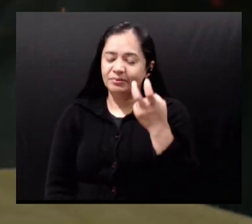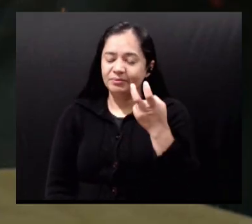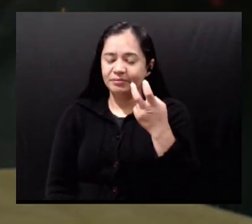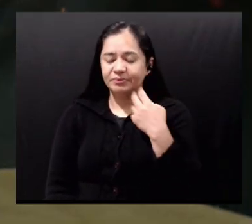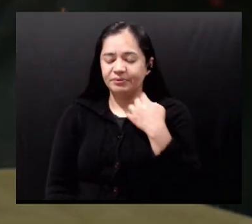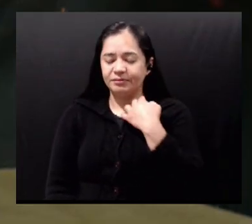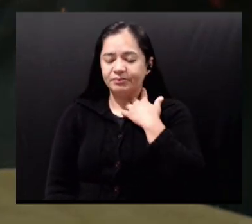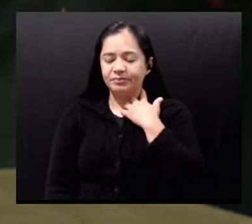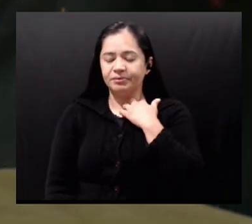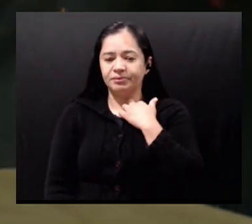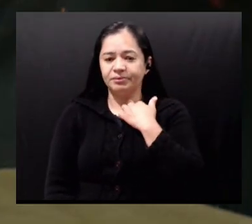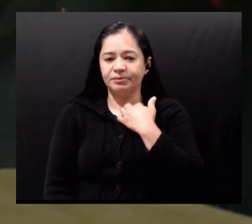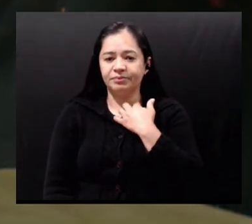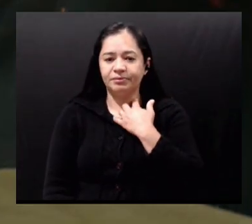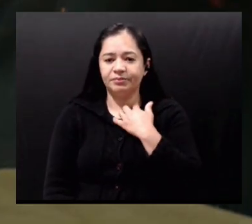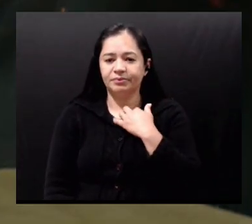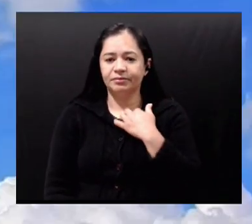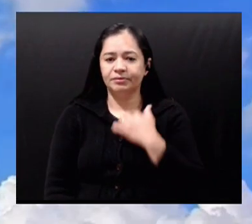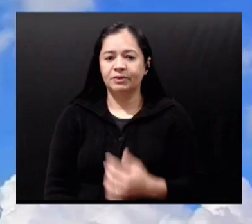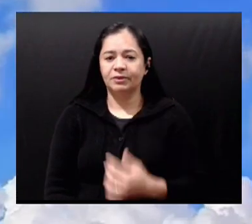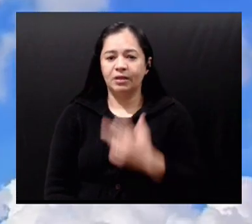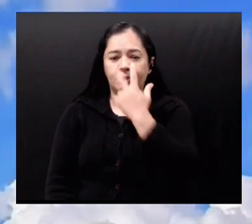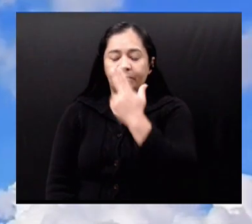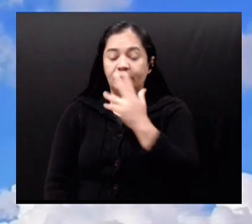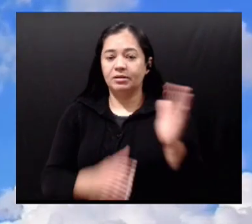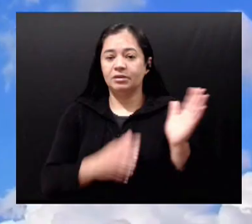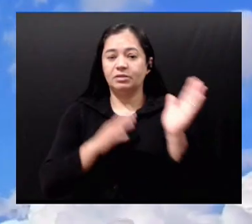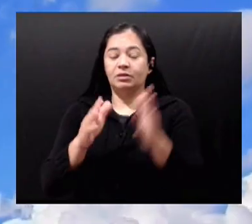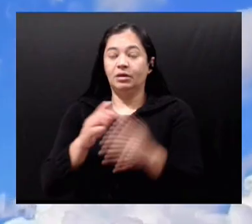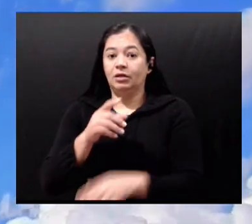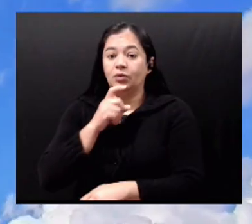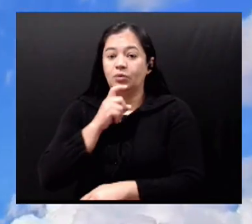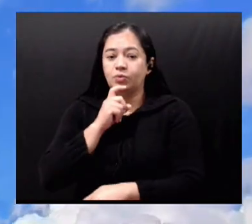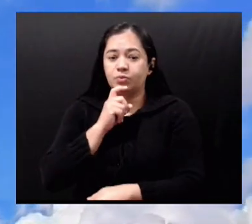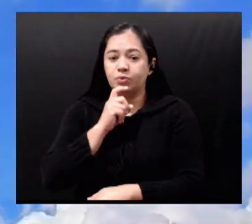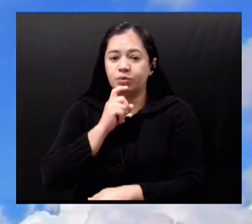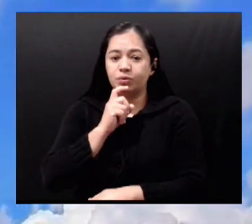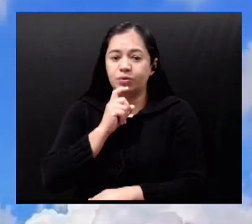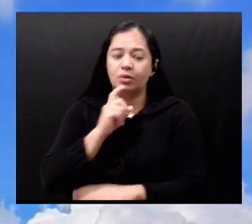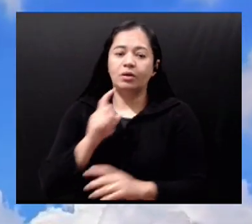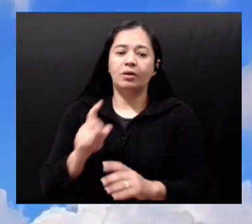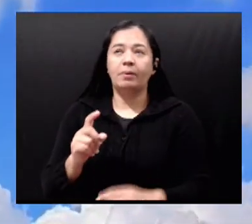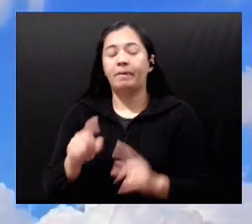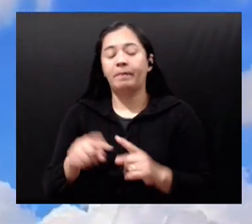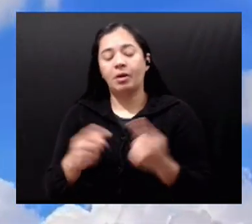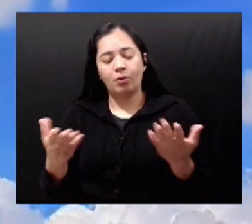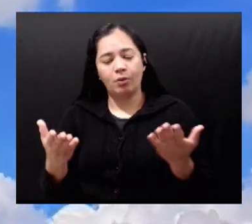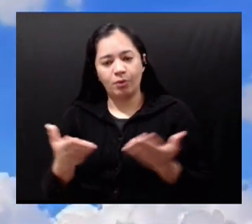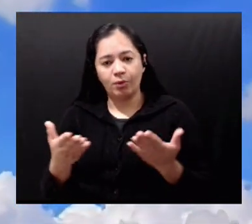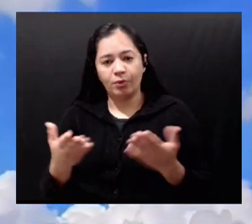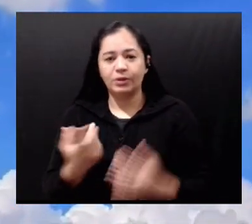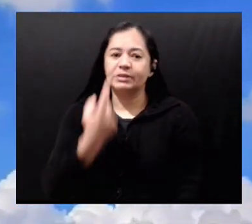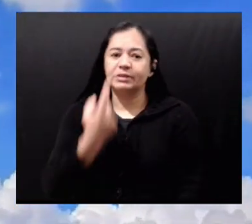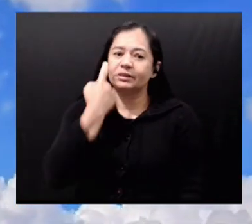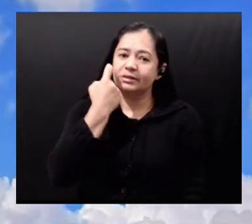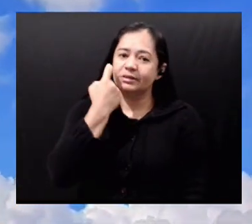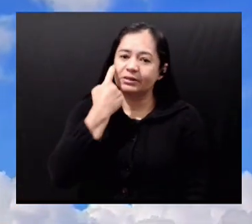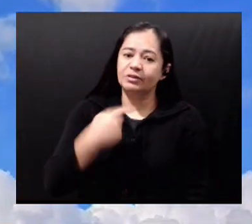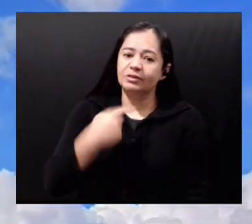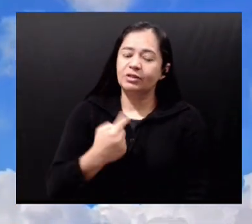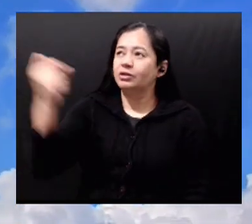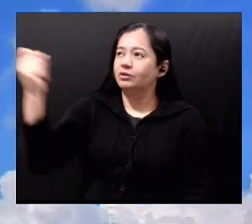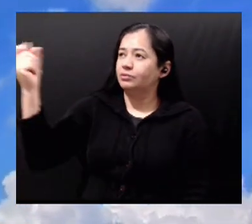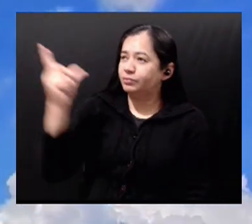do tempo? Parece que está chegando uma frente fria, mas hoje, sexta-feira, nós temos sol entre nuvens,